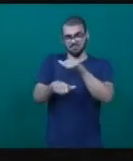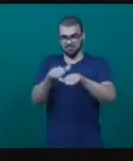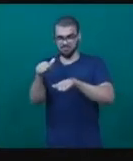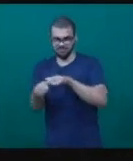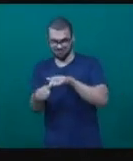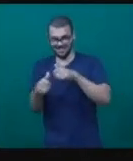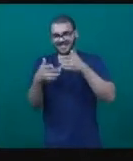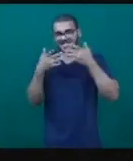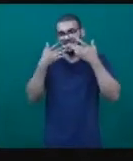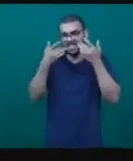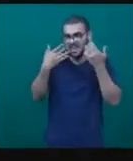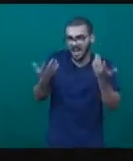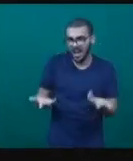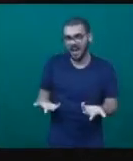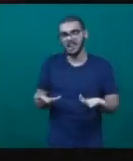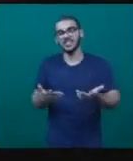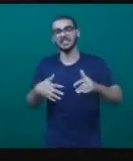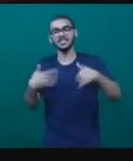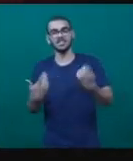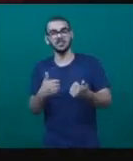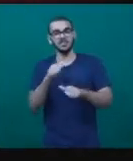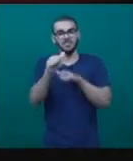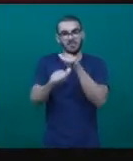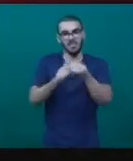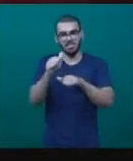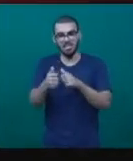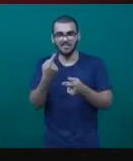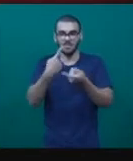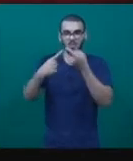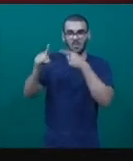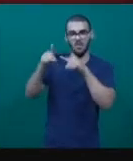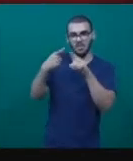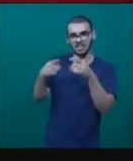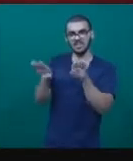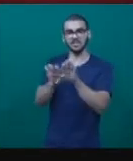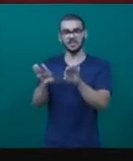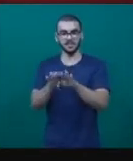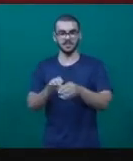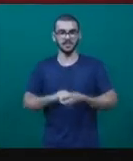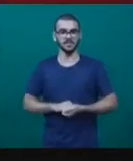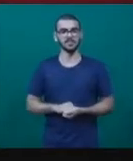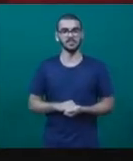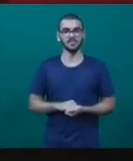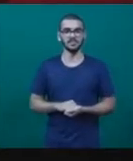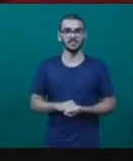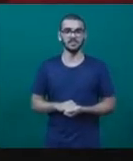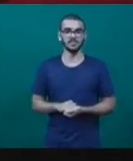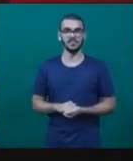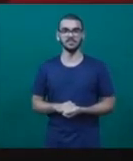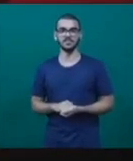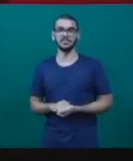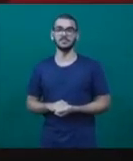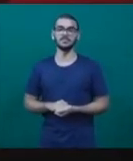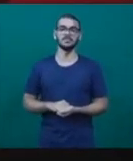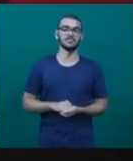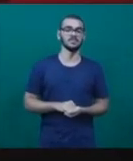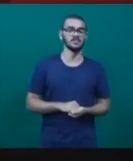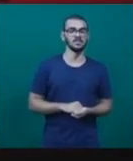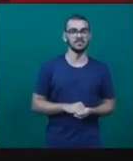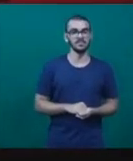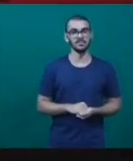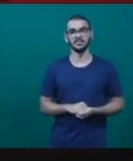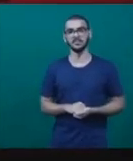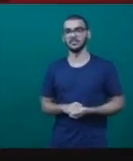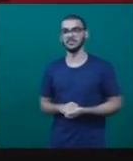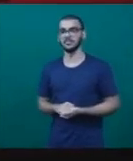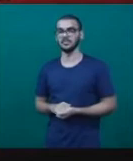mais teatral. Então a gente transformou algumas partes em música. Tô adoentado, meu peito se abrindo, amando,